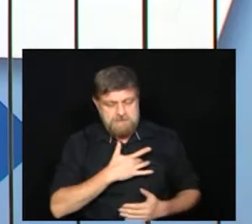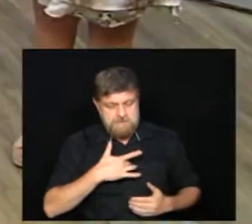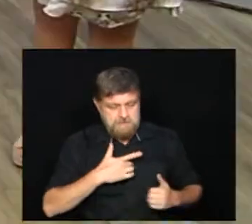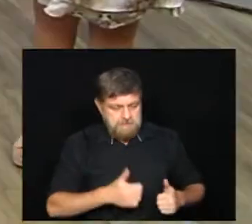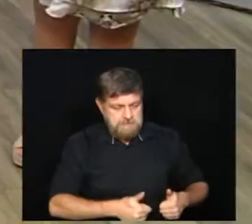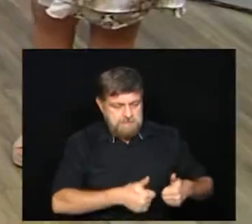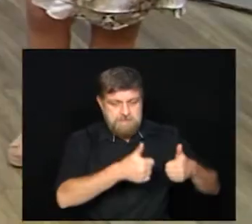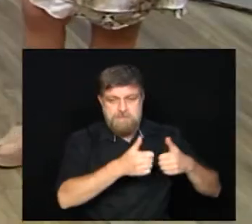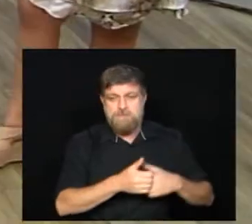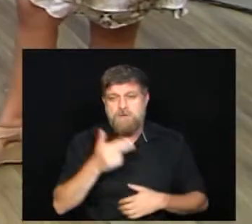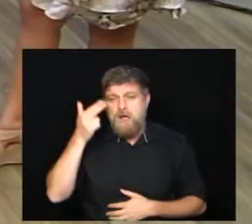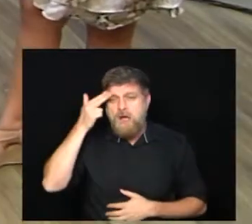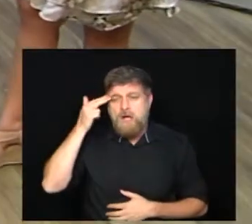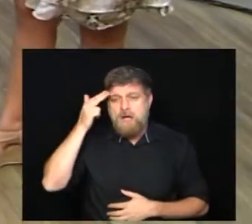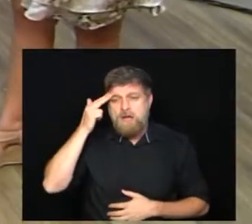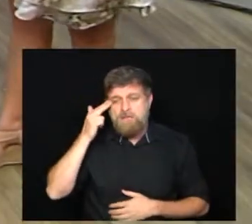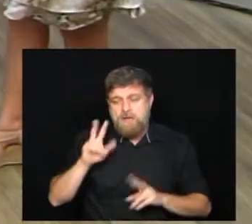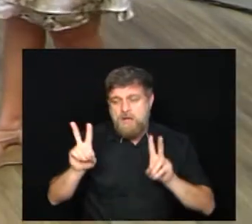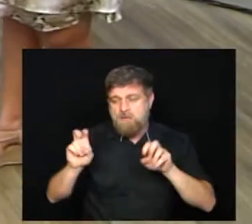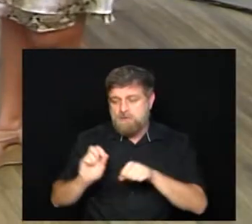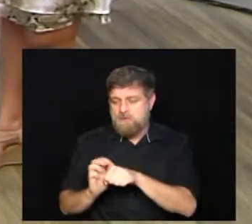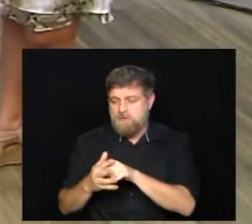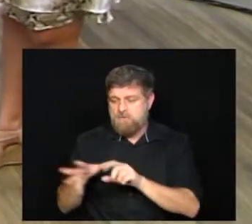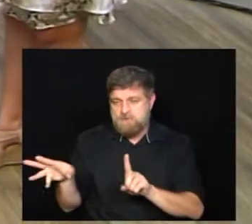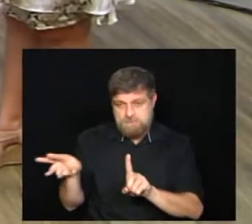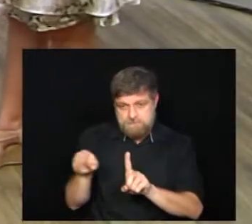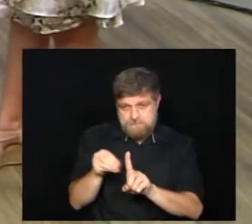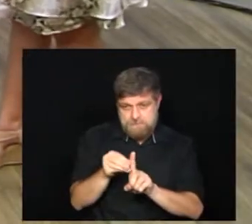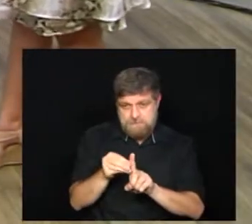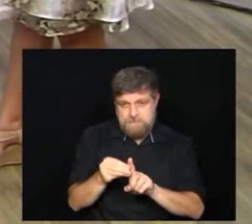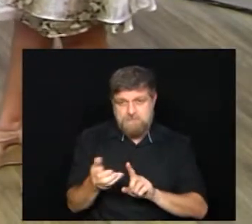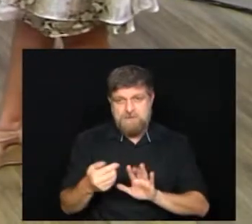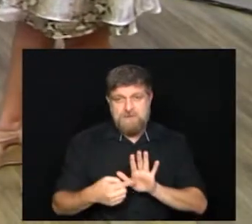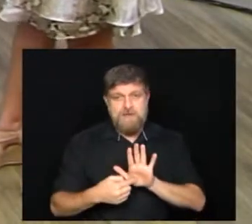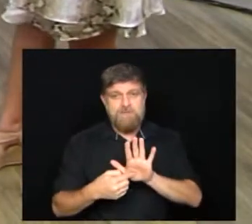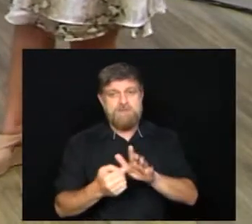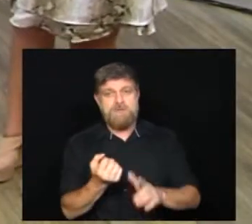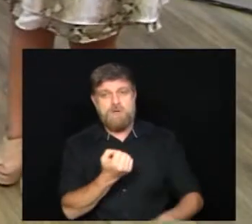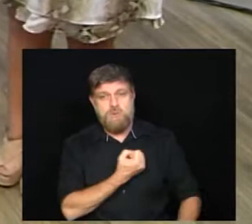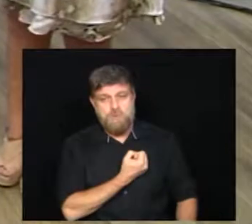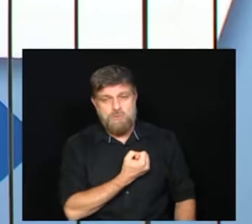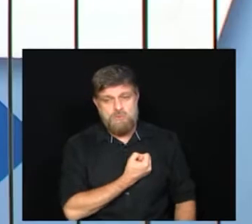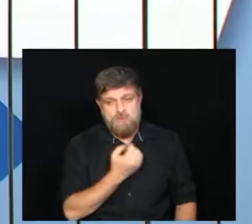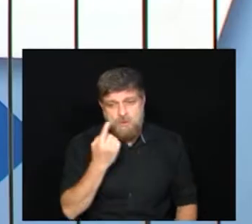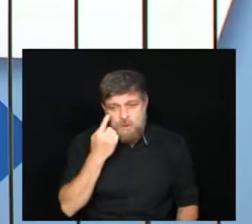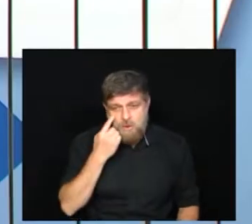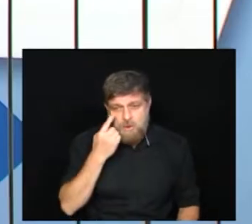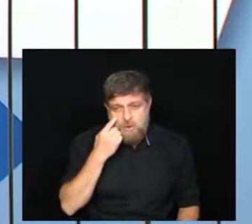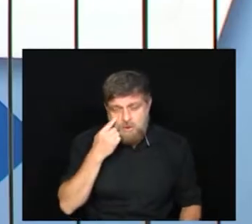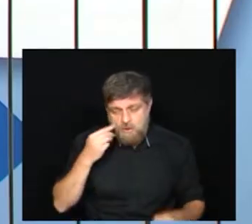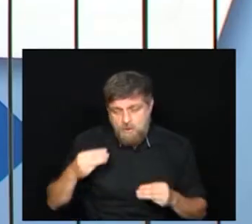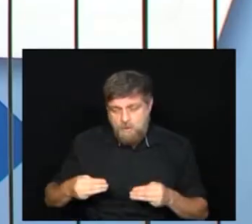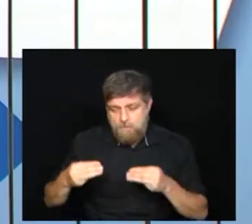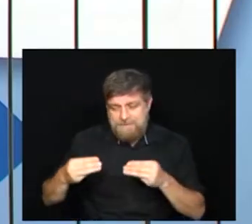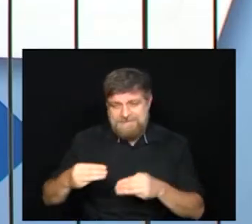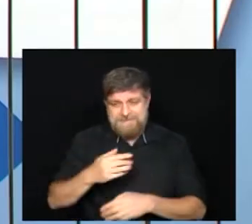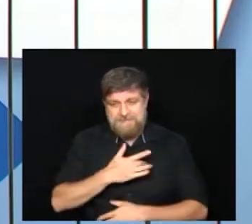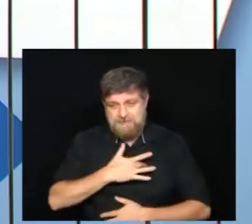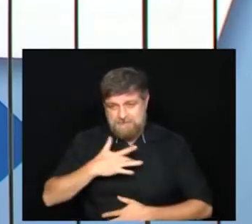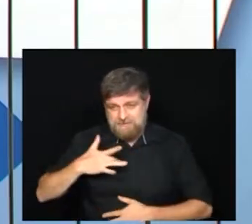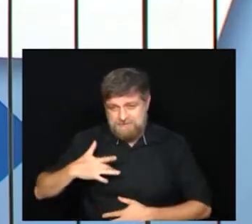E Gabriel, falando em Covid-19, agora a gente traz aqui os números. Olha só, de acordo com o Ministério da